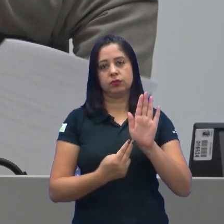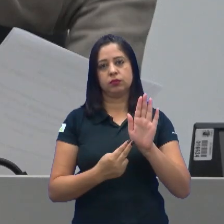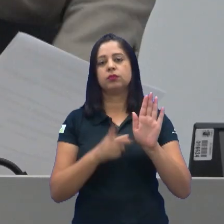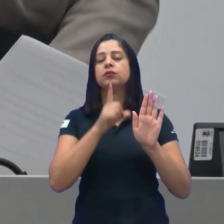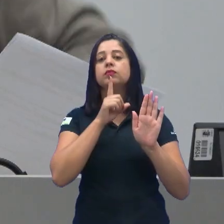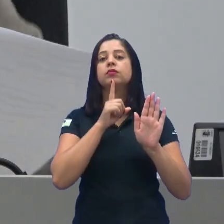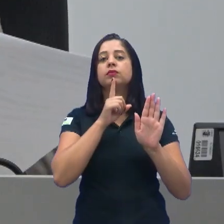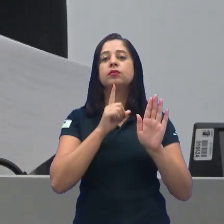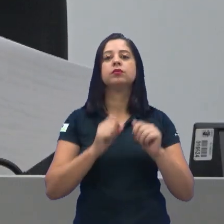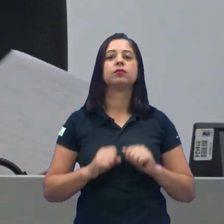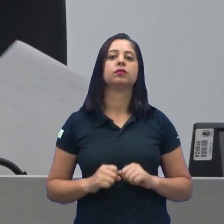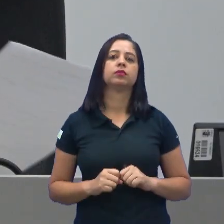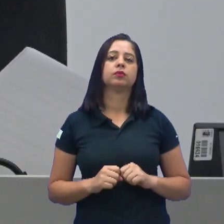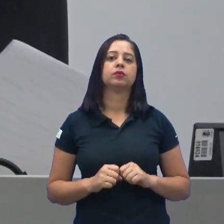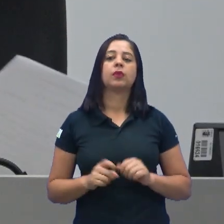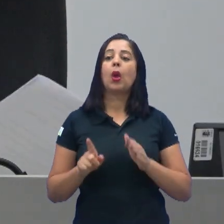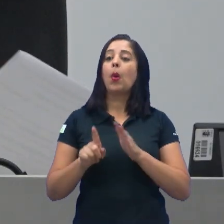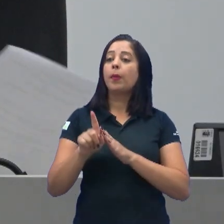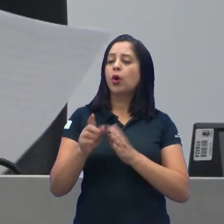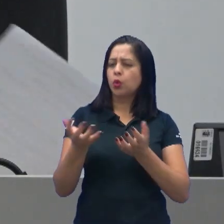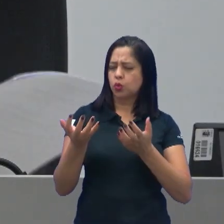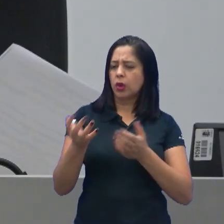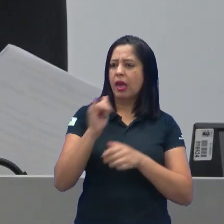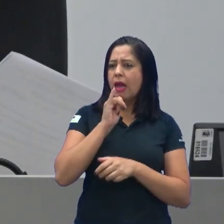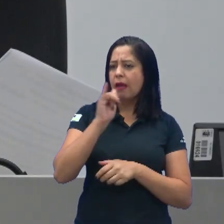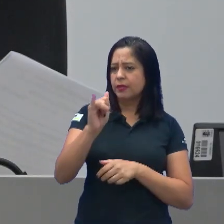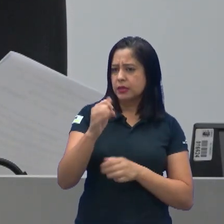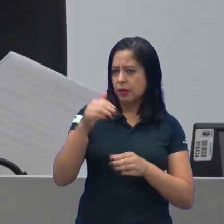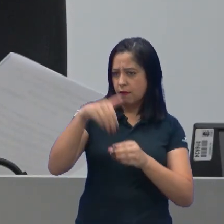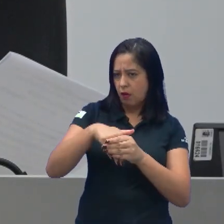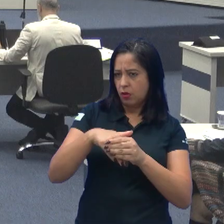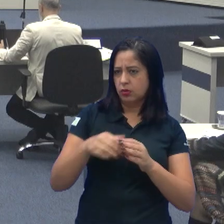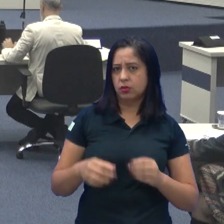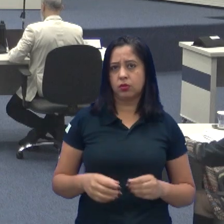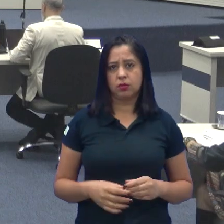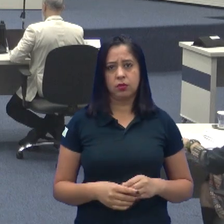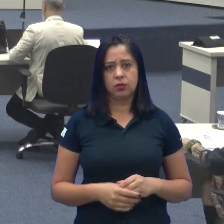Camargo. Consulta a liderança e desejo de caminhar o voto.